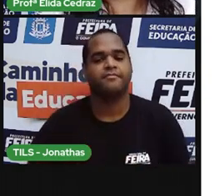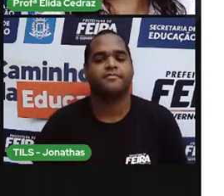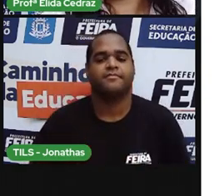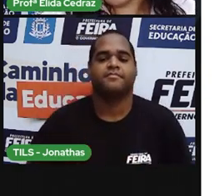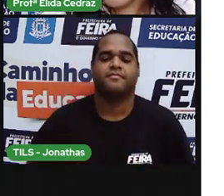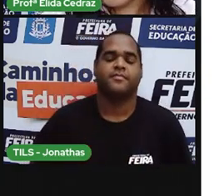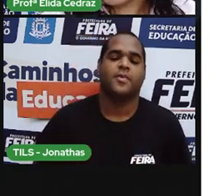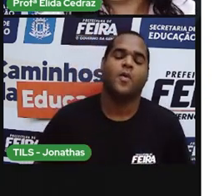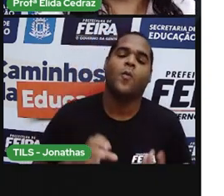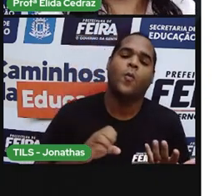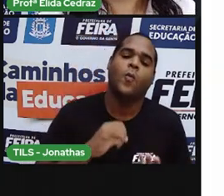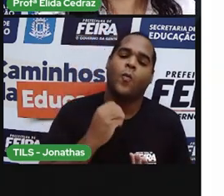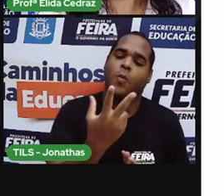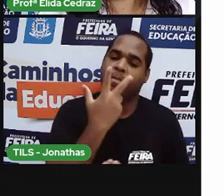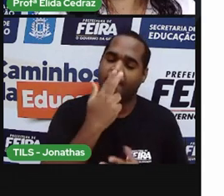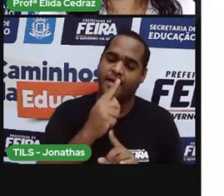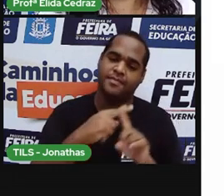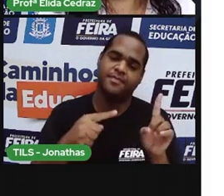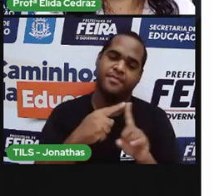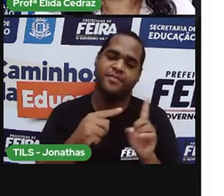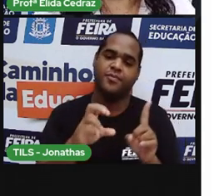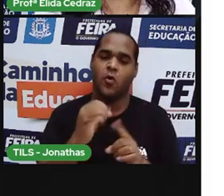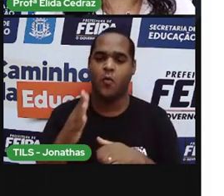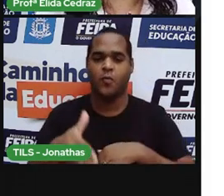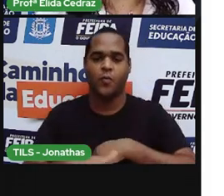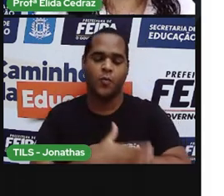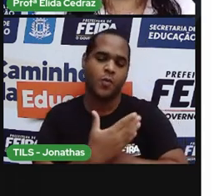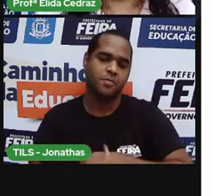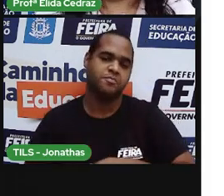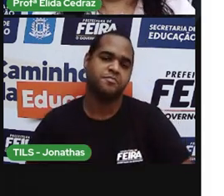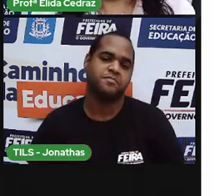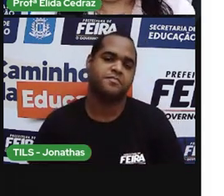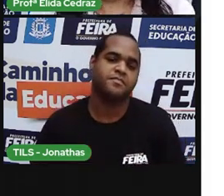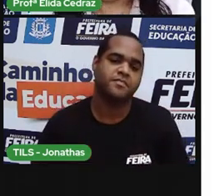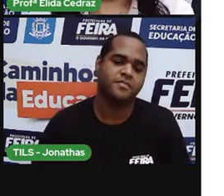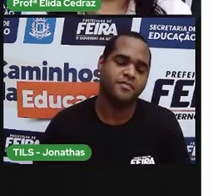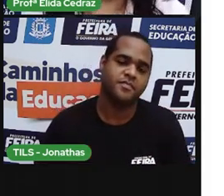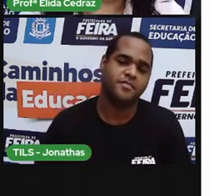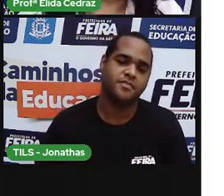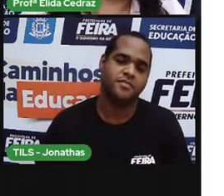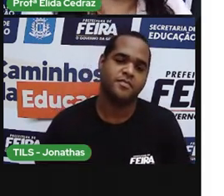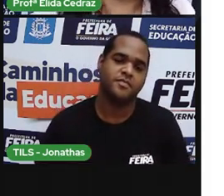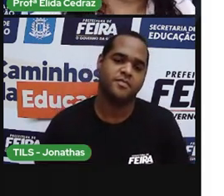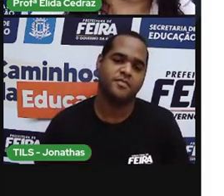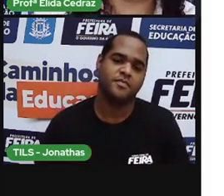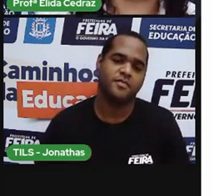ou que são parecidas com rua? Pensa aí.